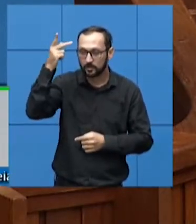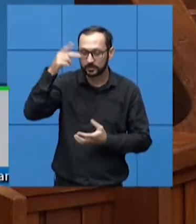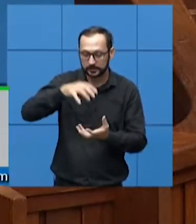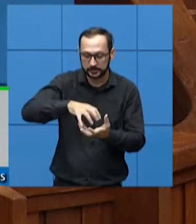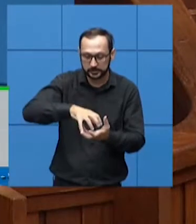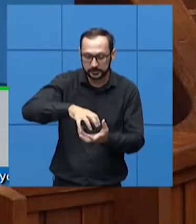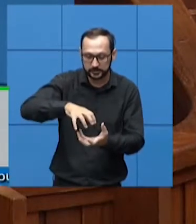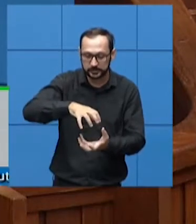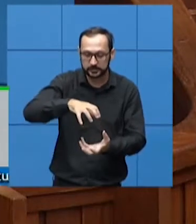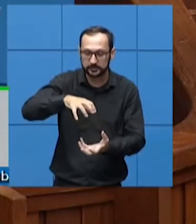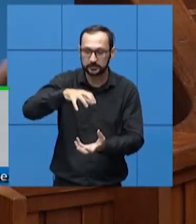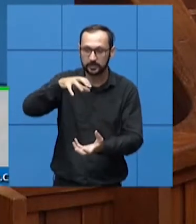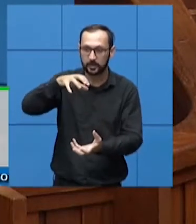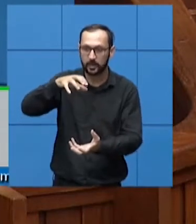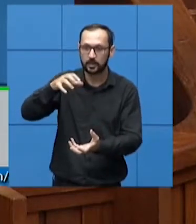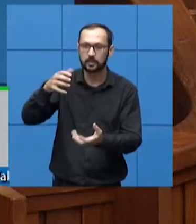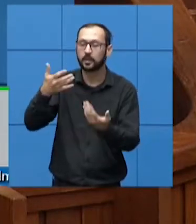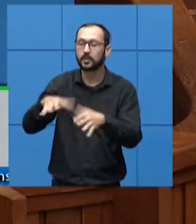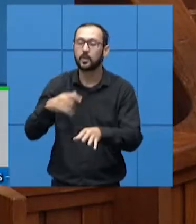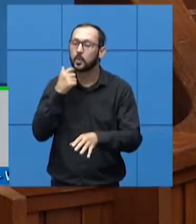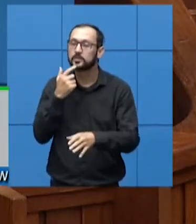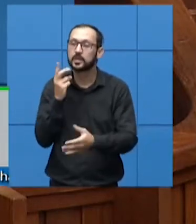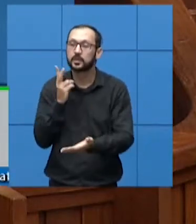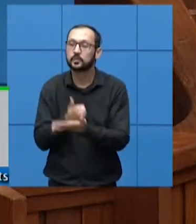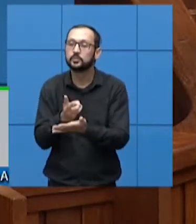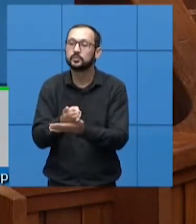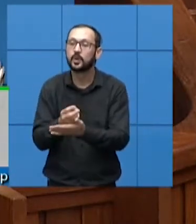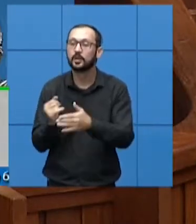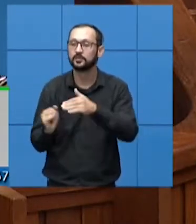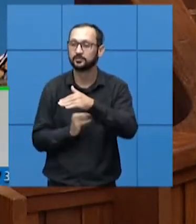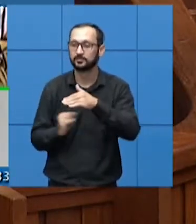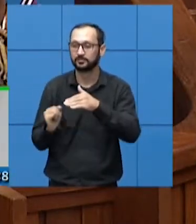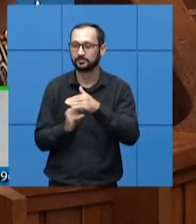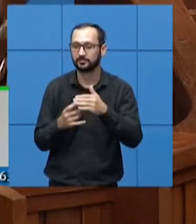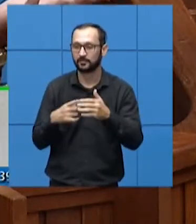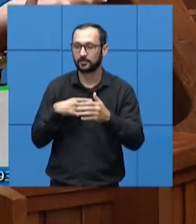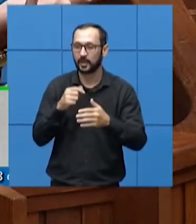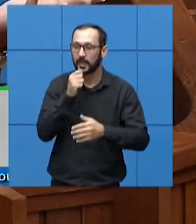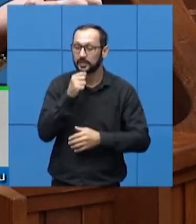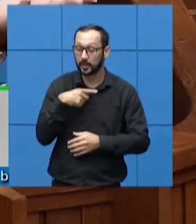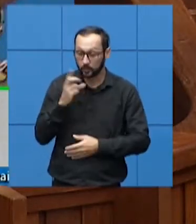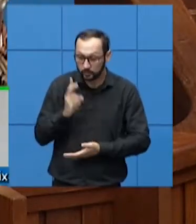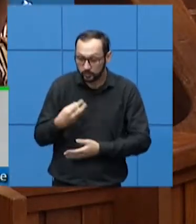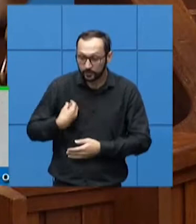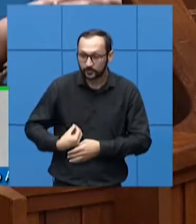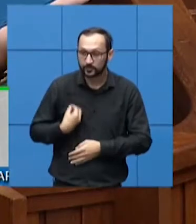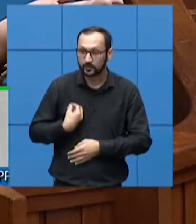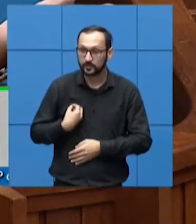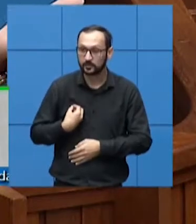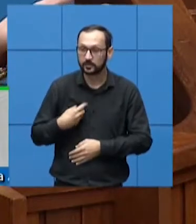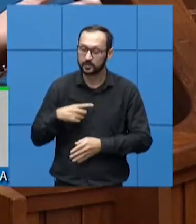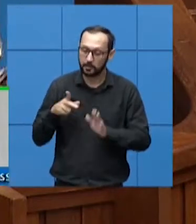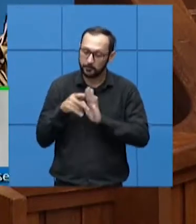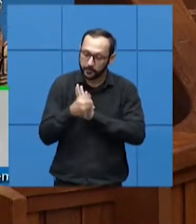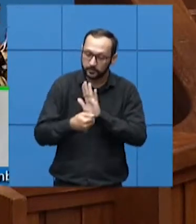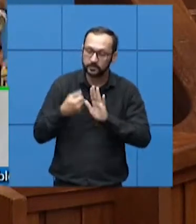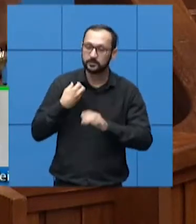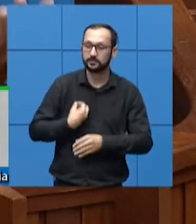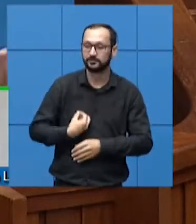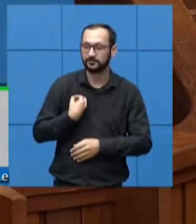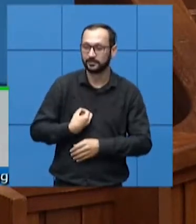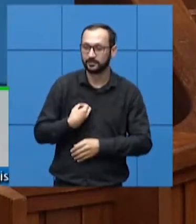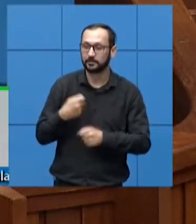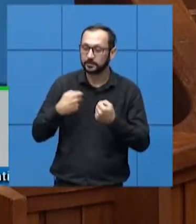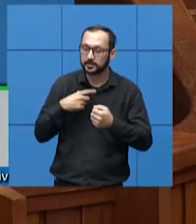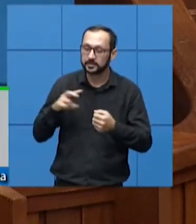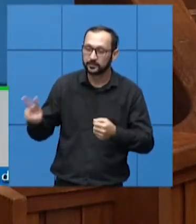vida na instituição e depois ela não tenha continuidade, quando ainda ela está viva e tem projetos de vida e que precisam